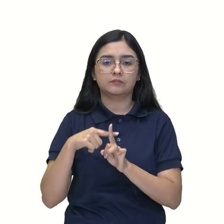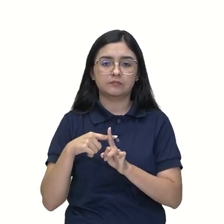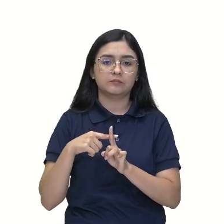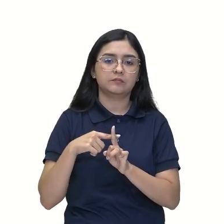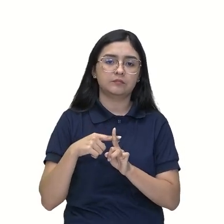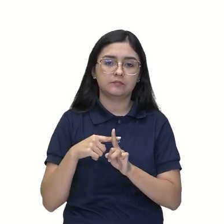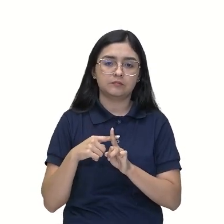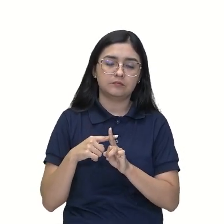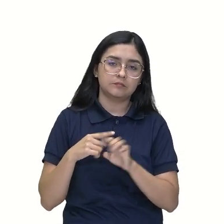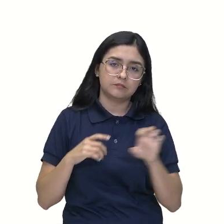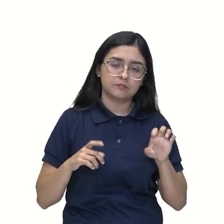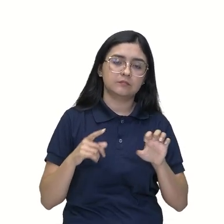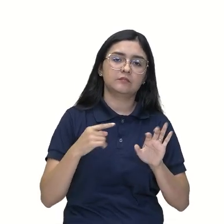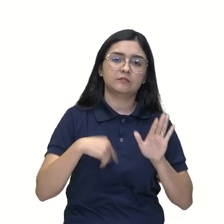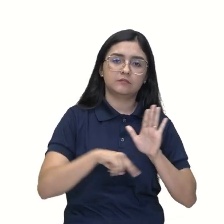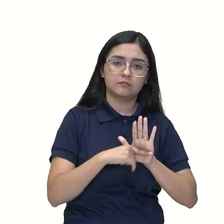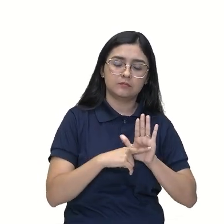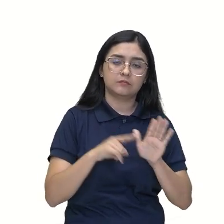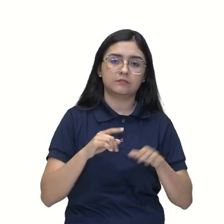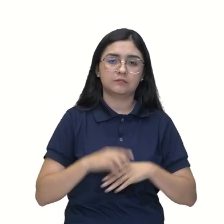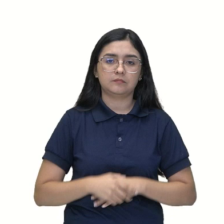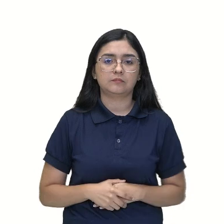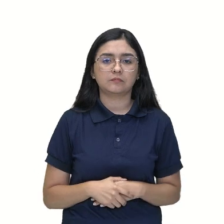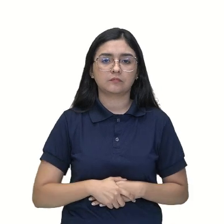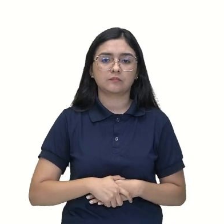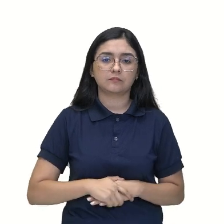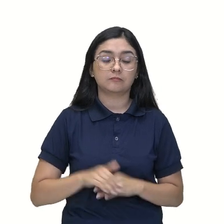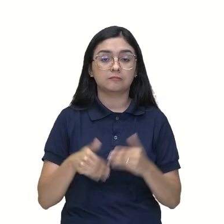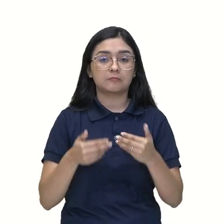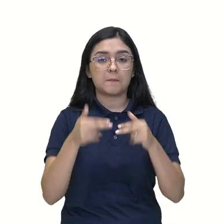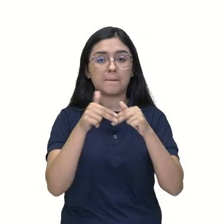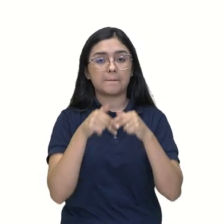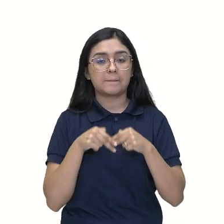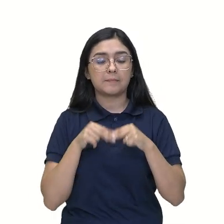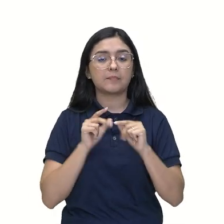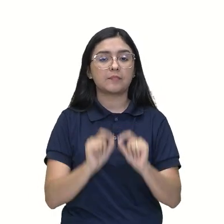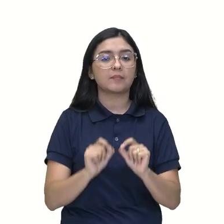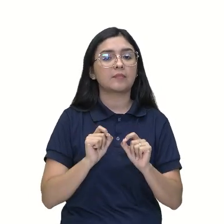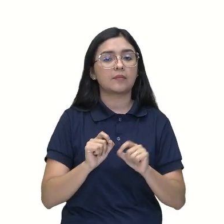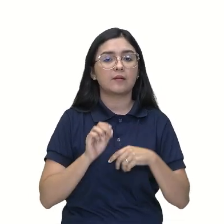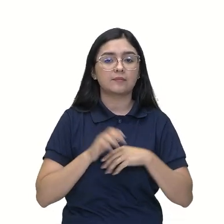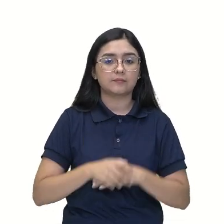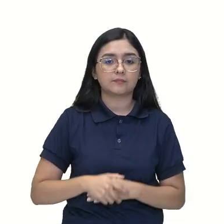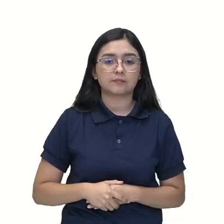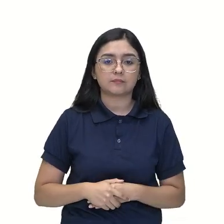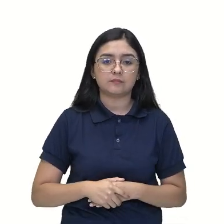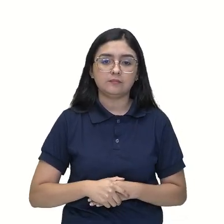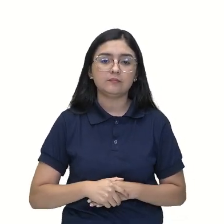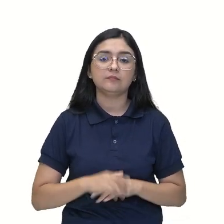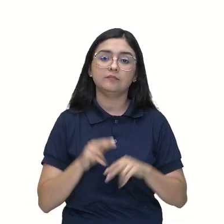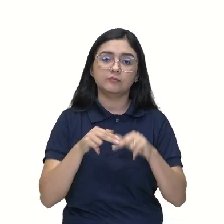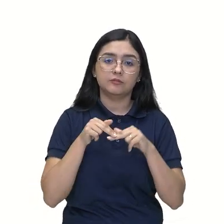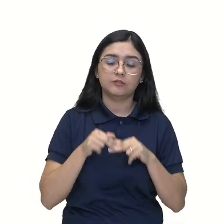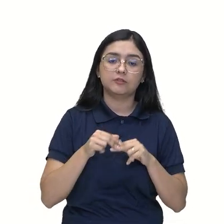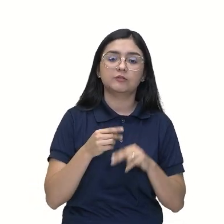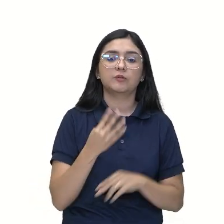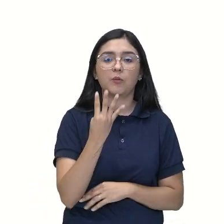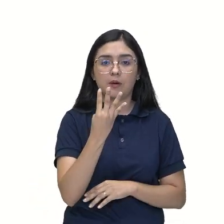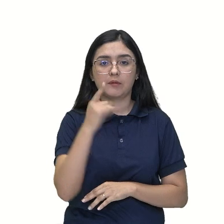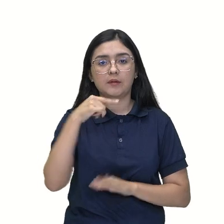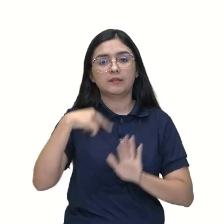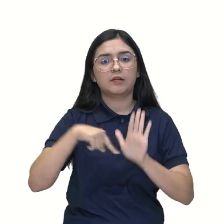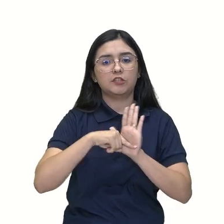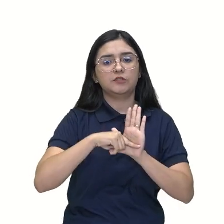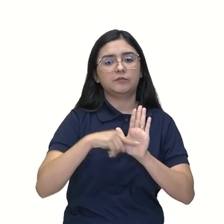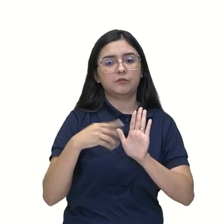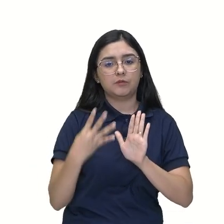estão à esquerda são negativos, tá? Por isso que esse 4 aqui, ó, ele é negativo, porque ele